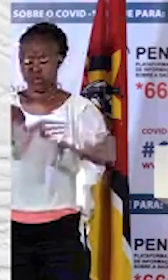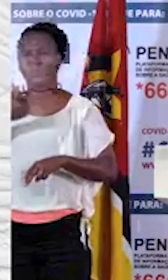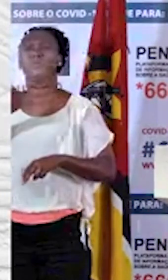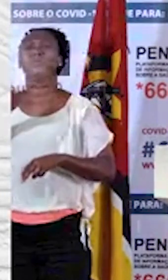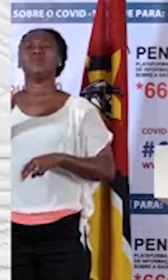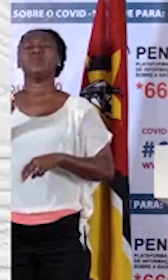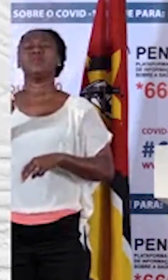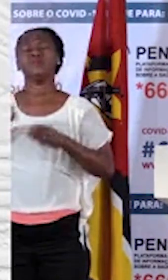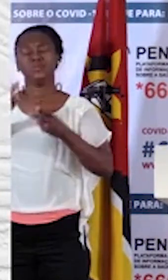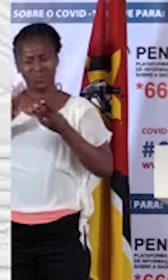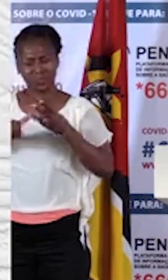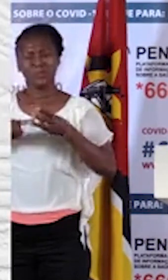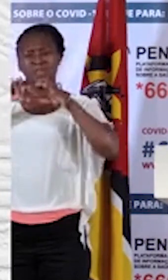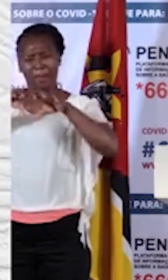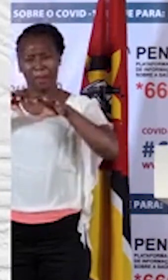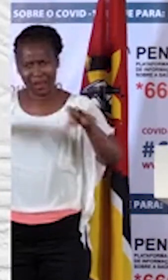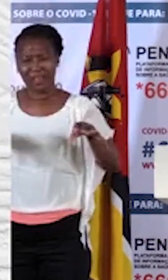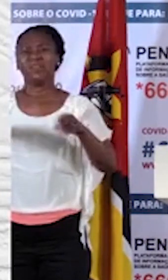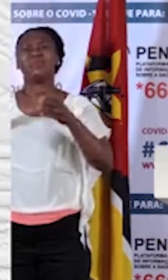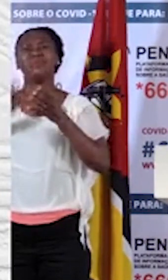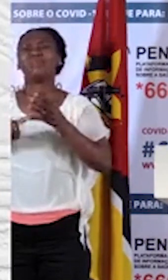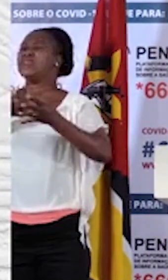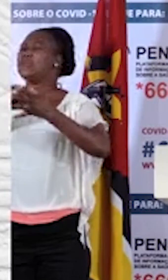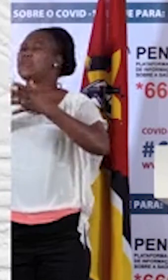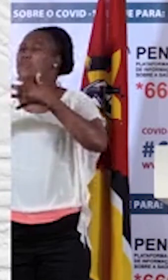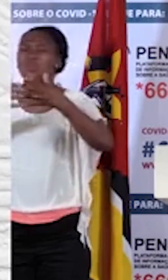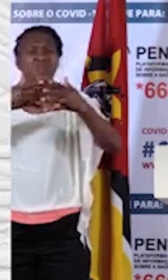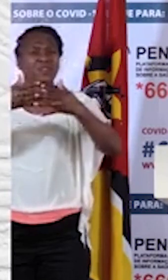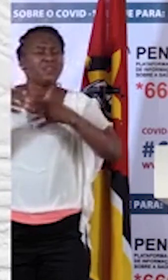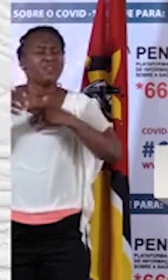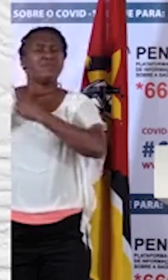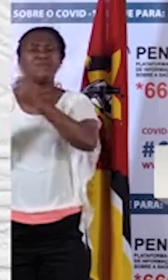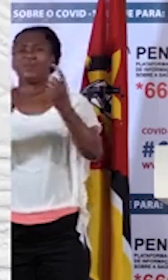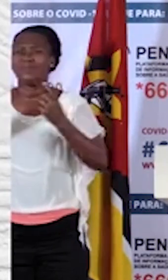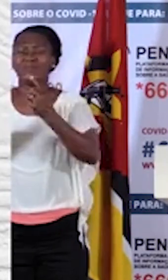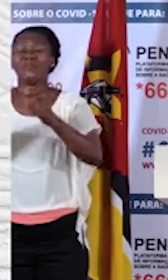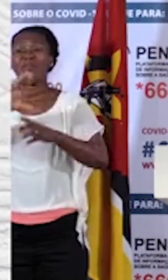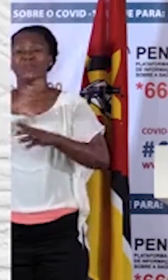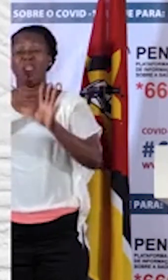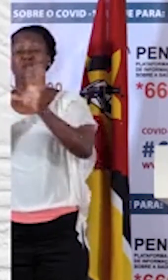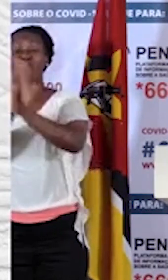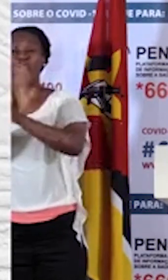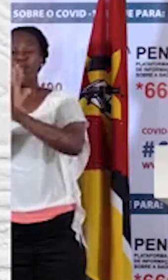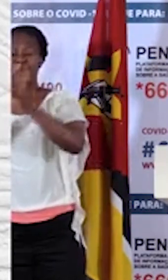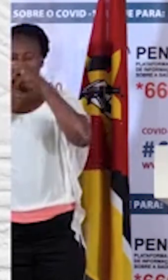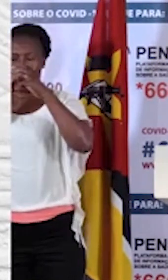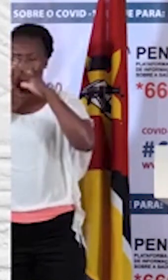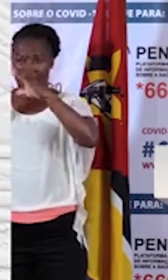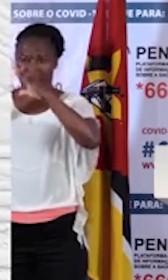Nos mercados, em qualquer situação que nós estejamos fora de casa ou que nós não